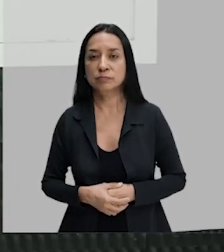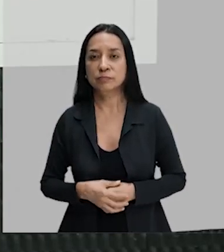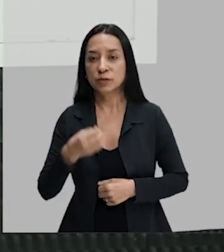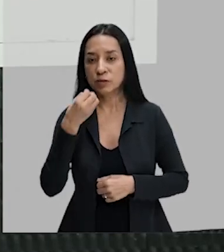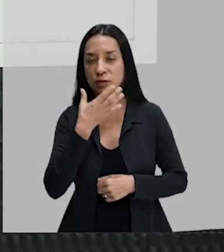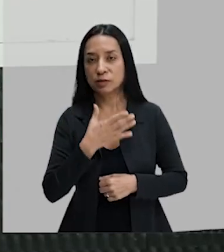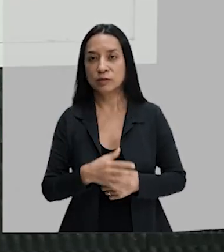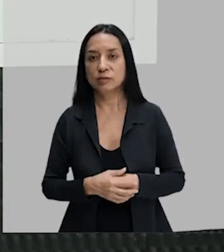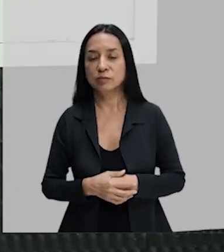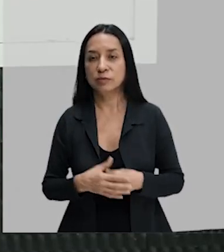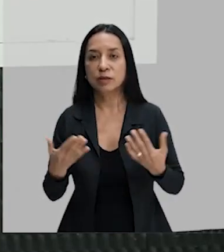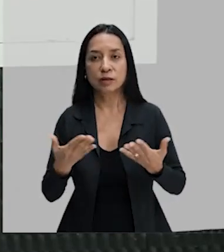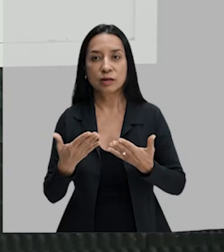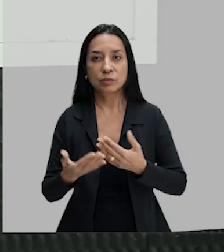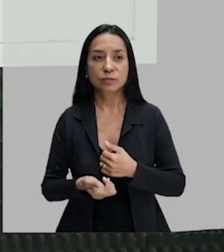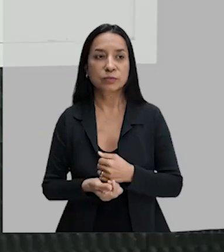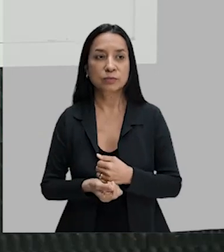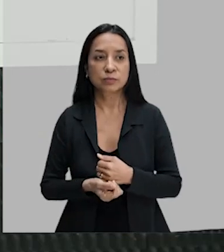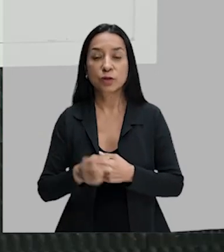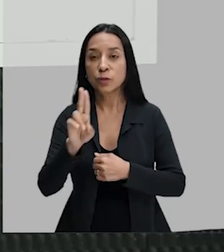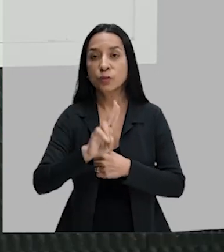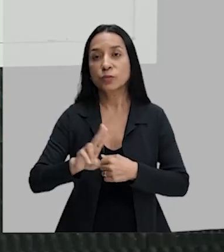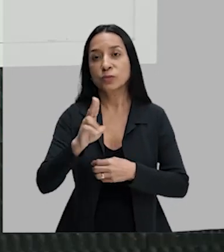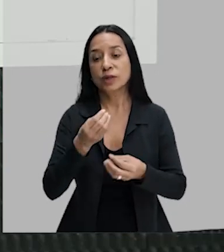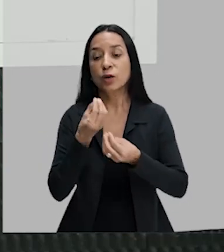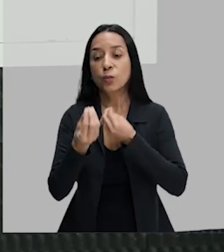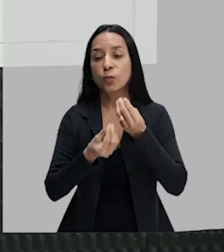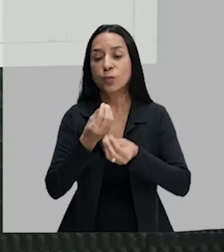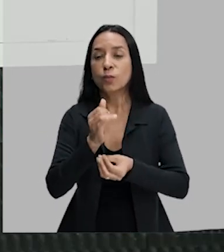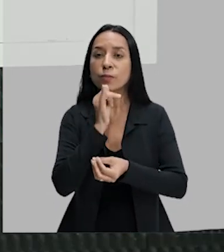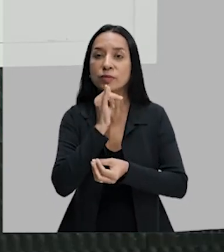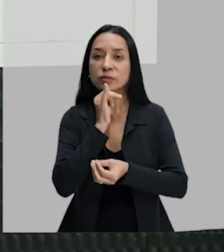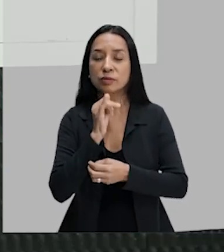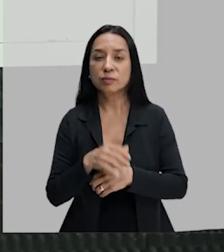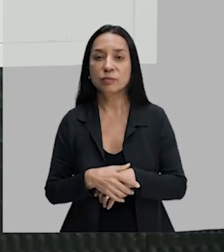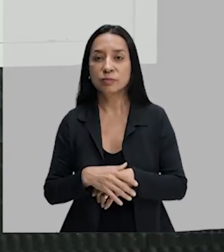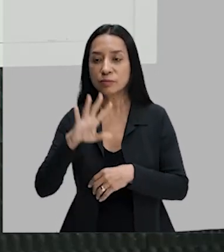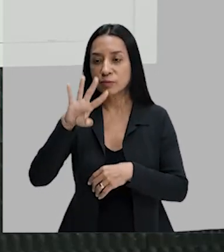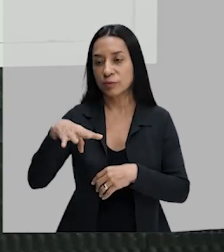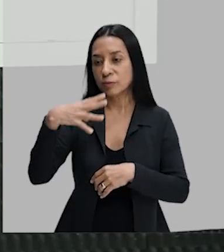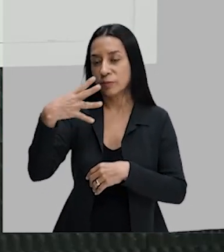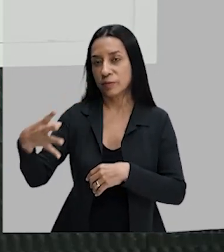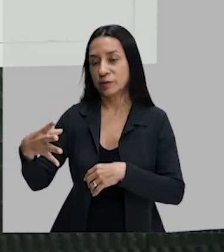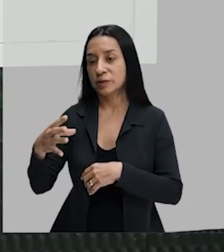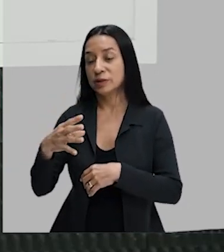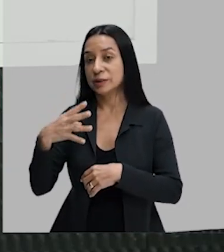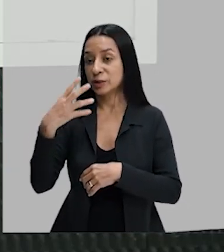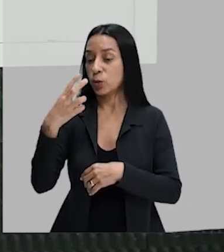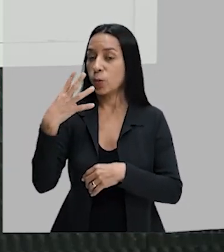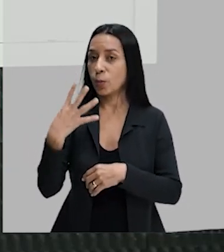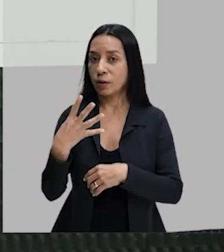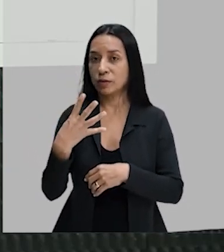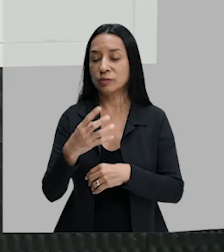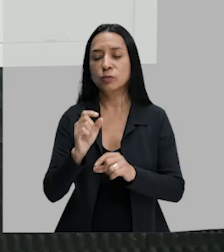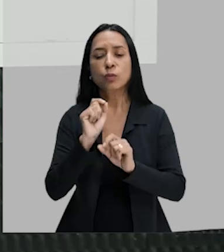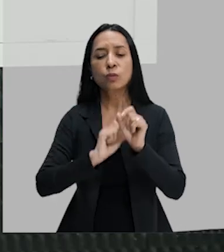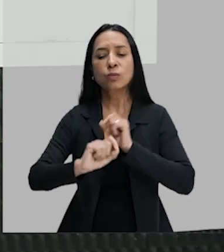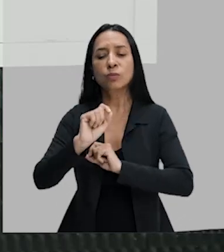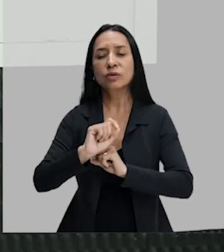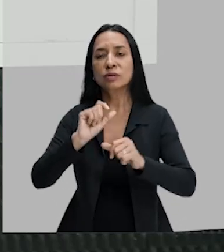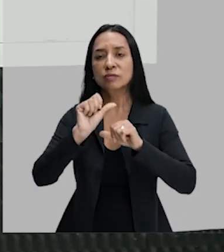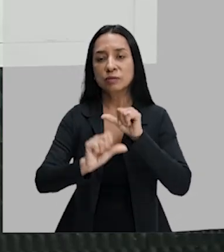Beleza. Turma, agora eu coloquei aqui como exemplo uma matriz de ordem 4. Só o que vai mudar? Não muda